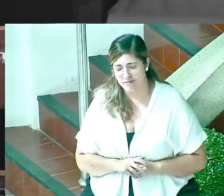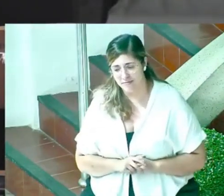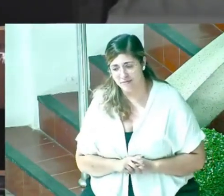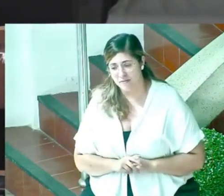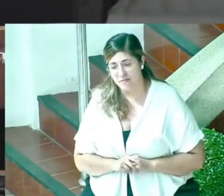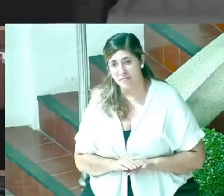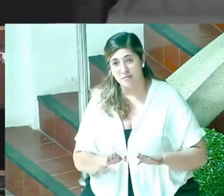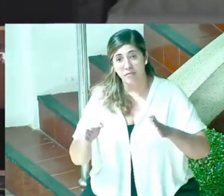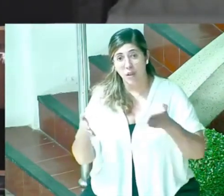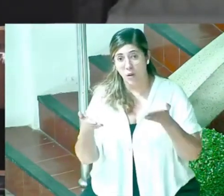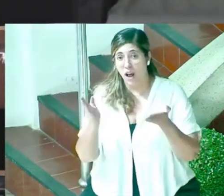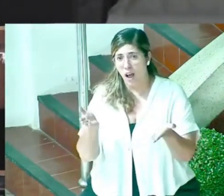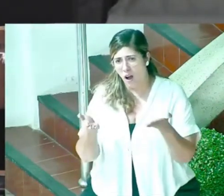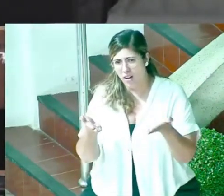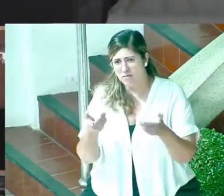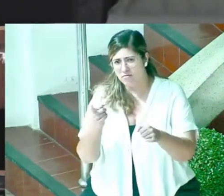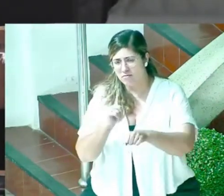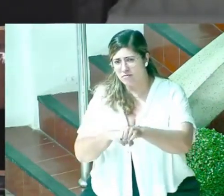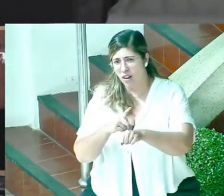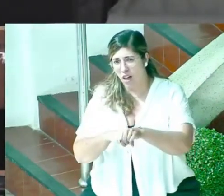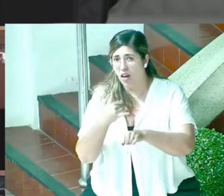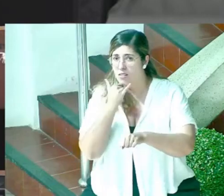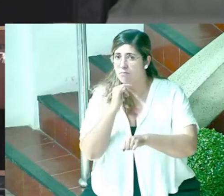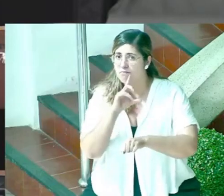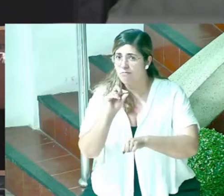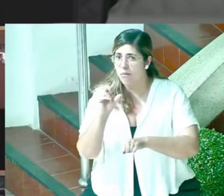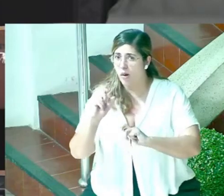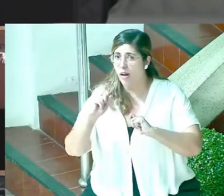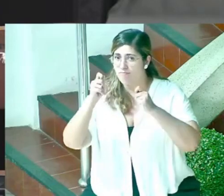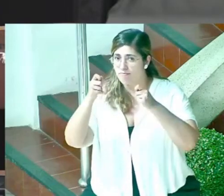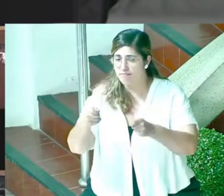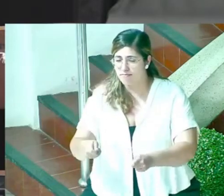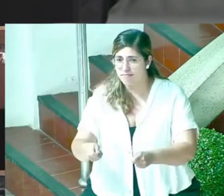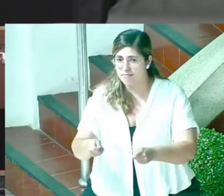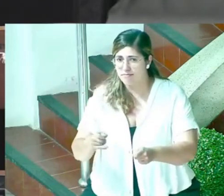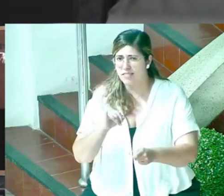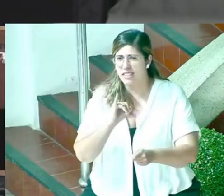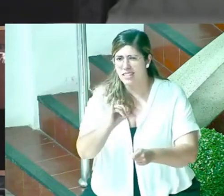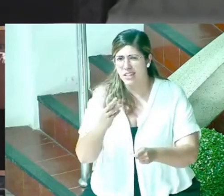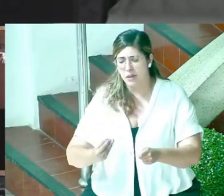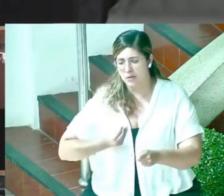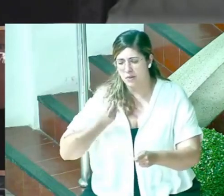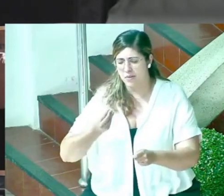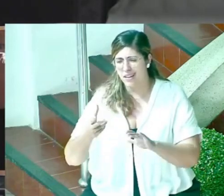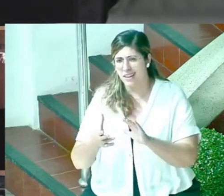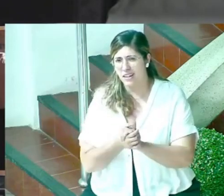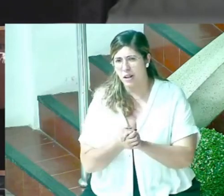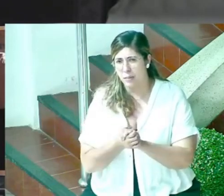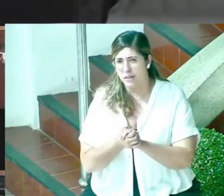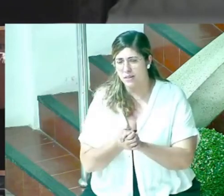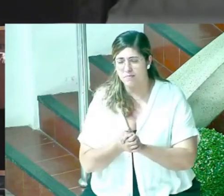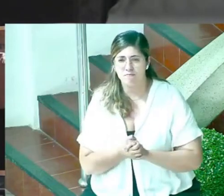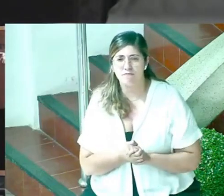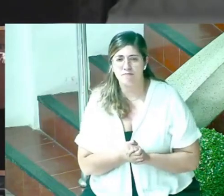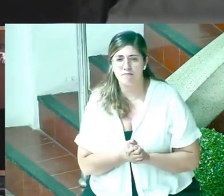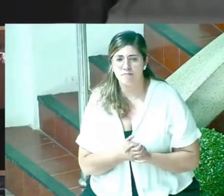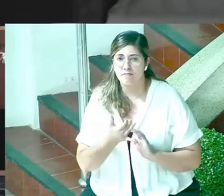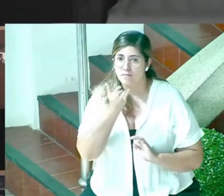Queridos, a falta de perdão nos leva à amargura. A amargura é uma espécie de ira embutida.